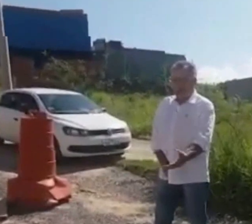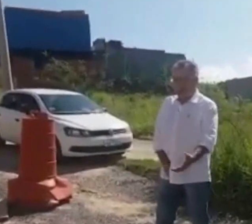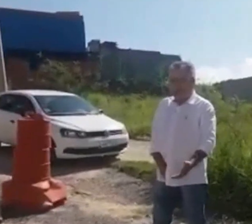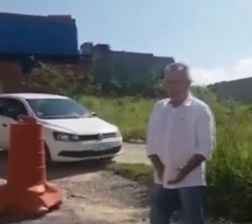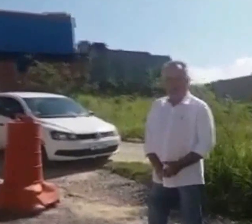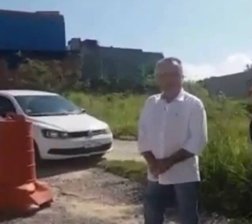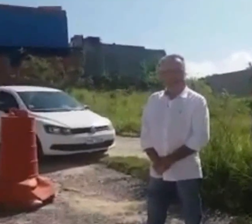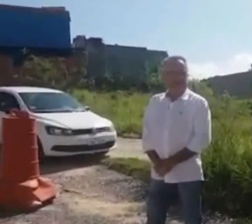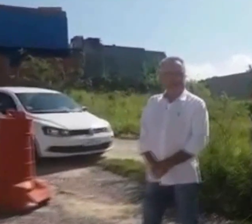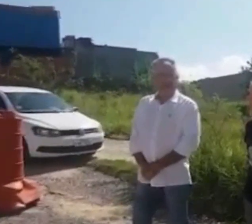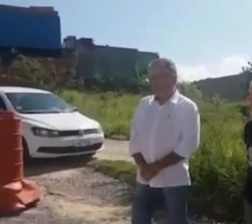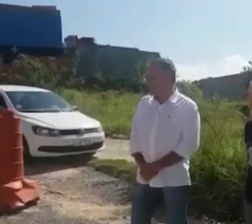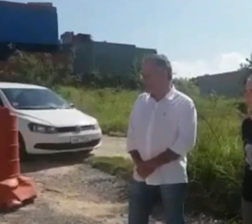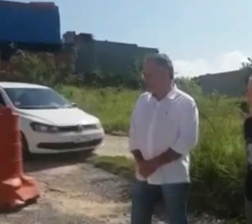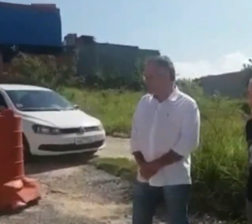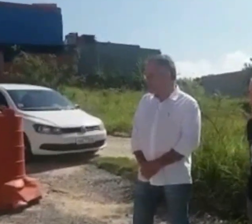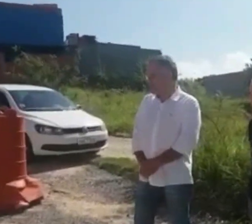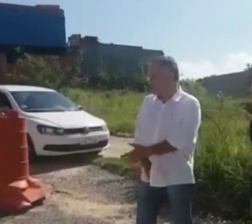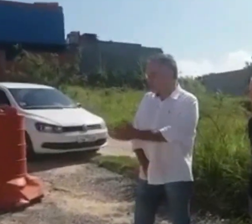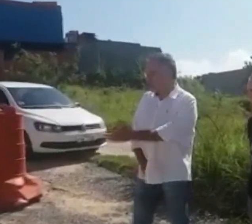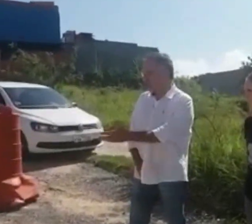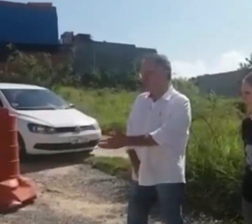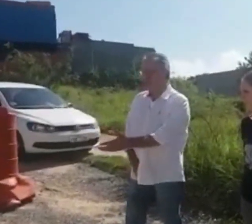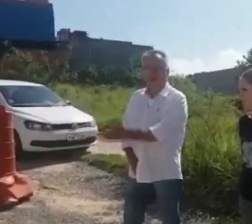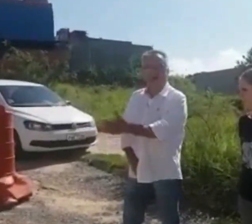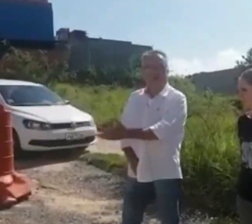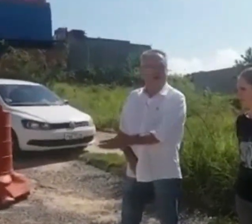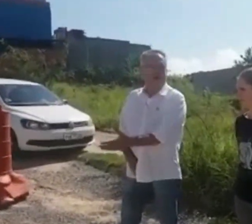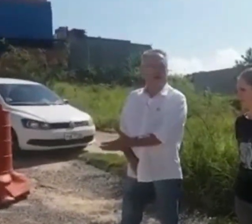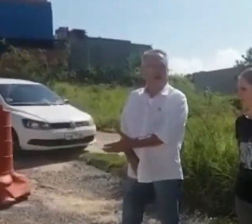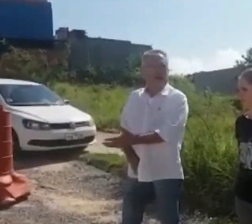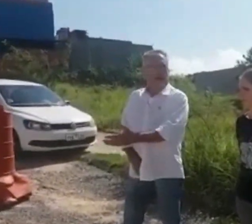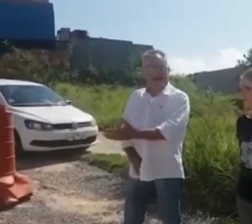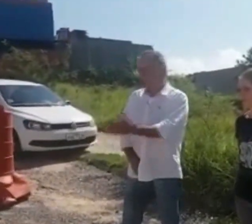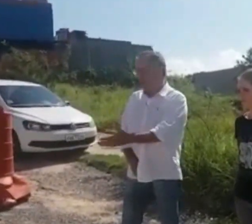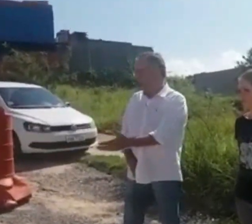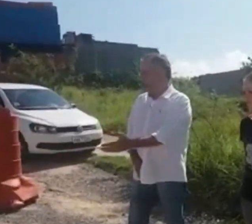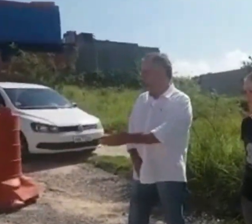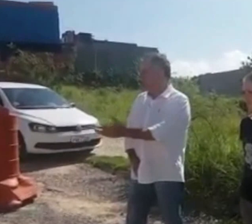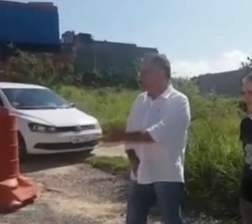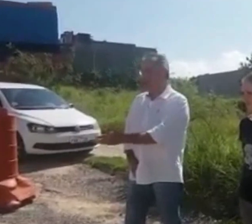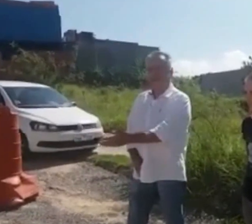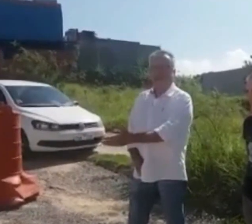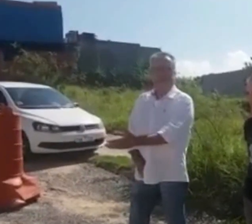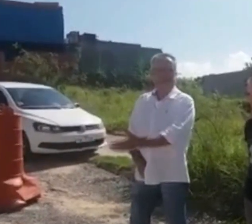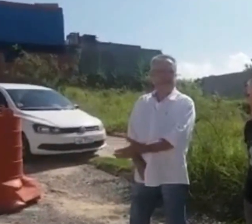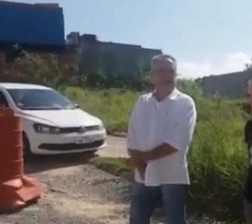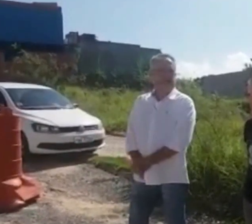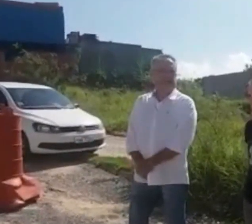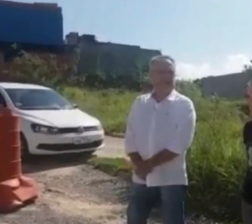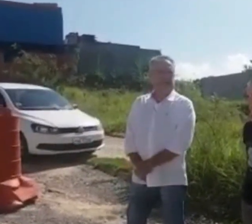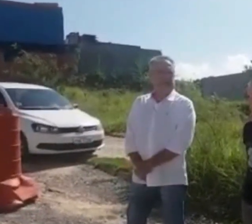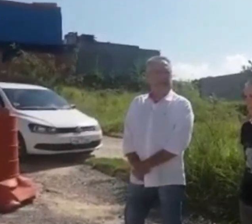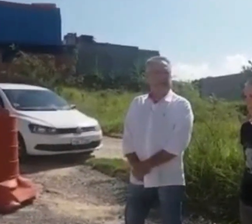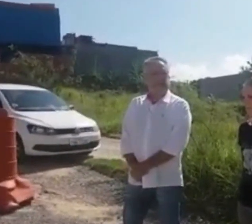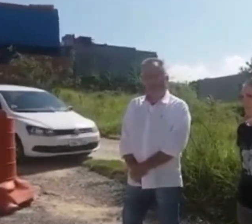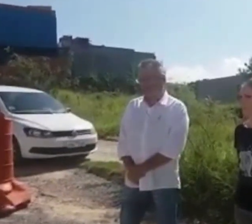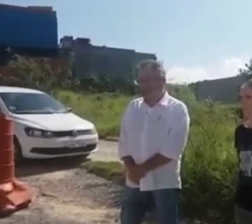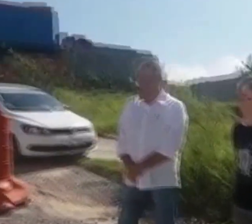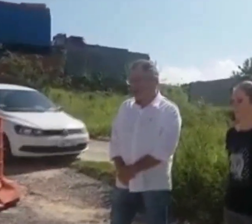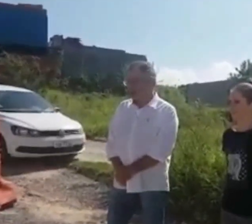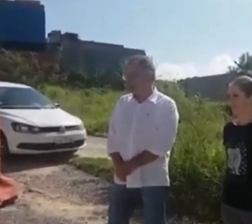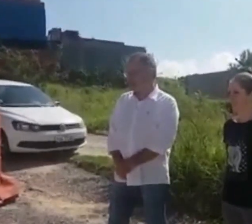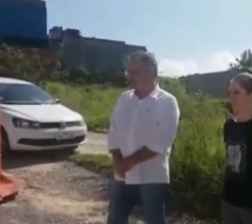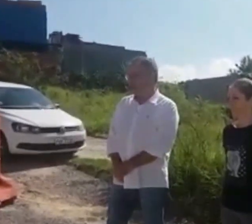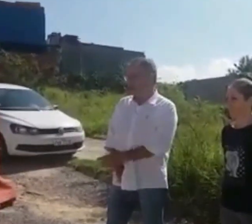O poder público tem que tomar urgentes providências com relação a isso. Isso daqui é um absurdo, isso não pode acontecer e estar presente em uma cidade que nem a